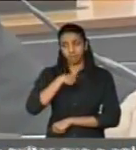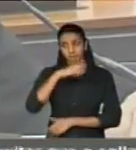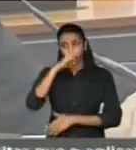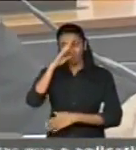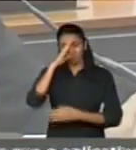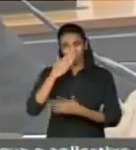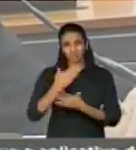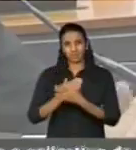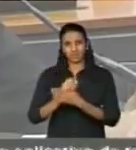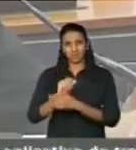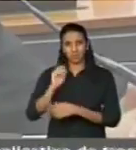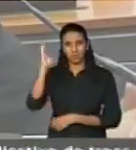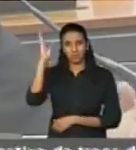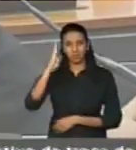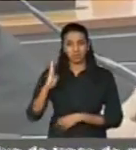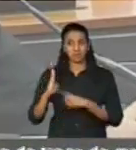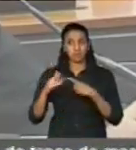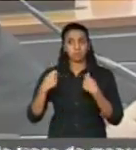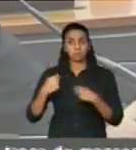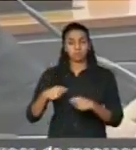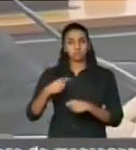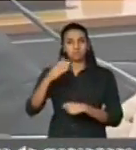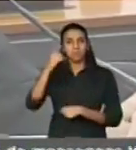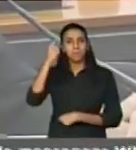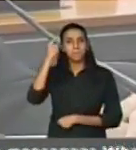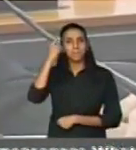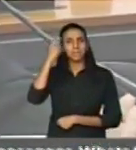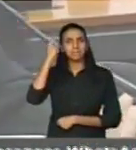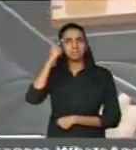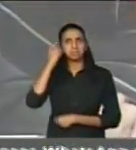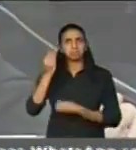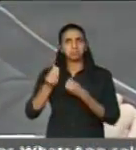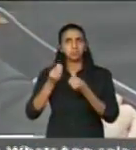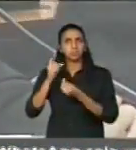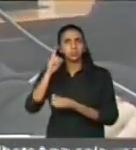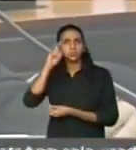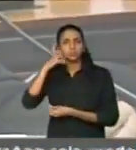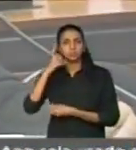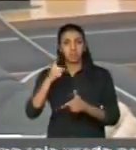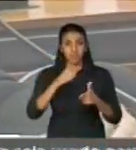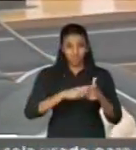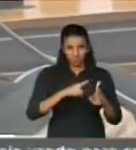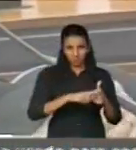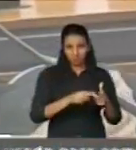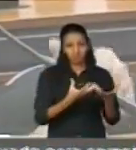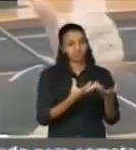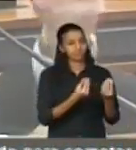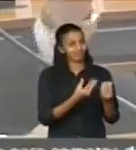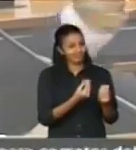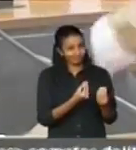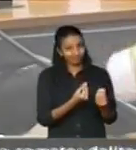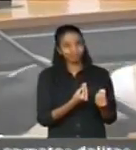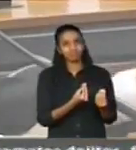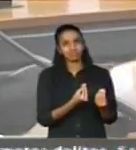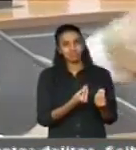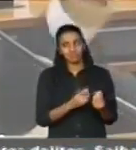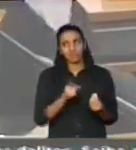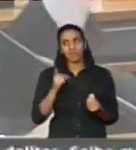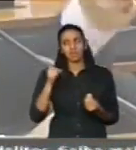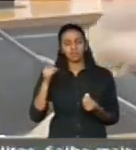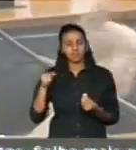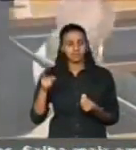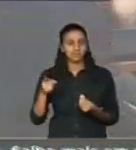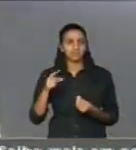Brasil precisa se pensar em soluções. Problemas já tem demais. O senhor que enfrentou de Código